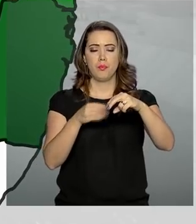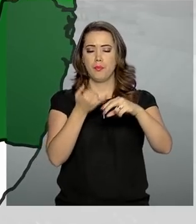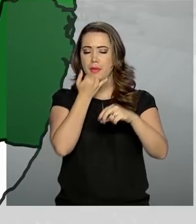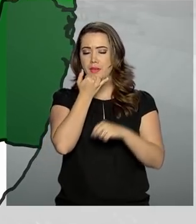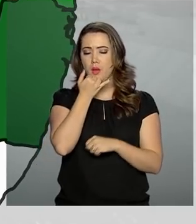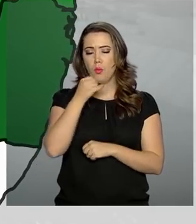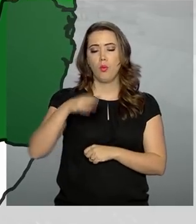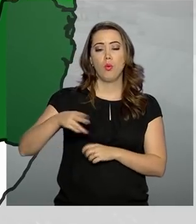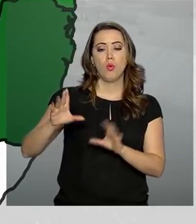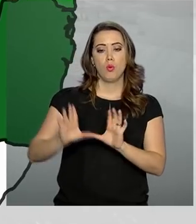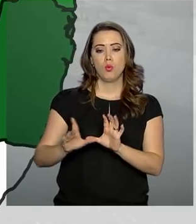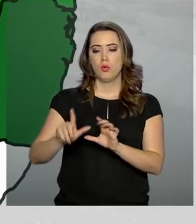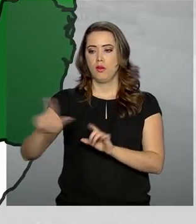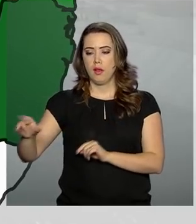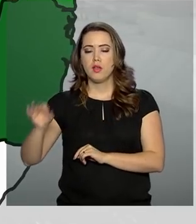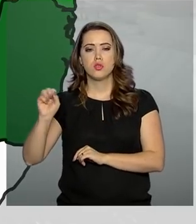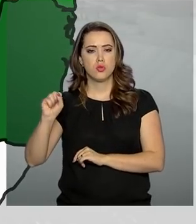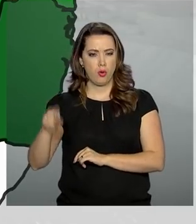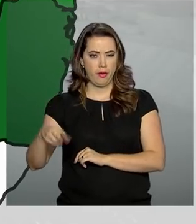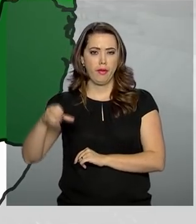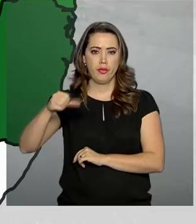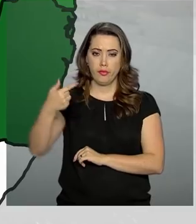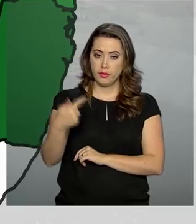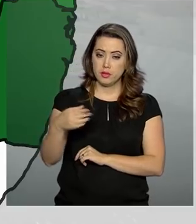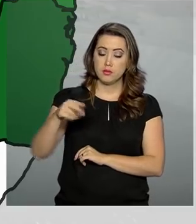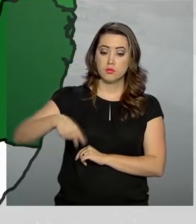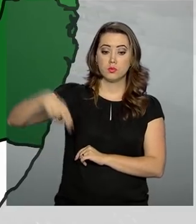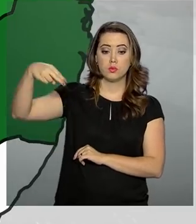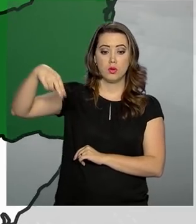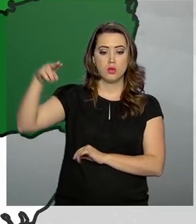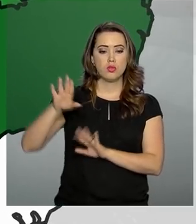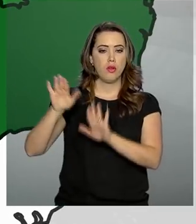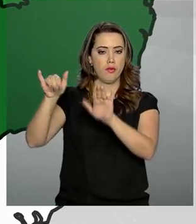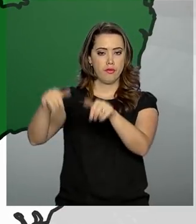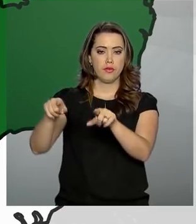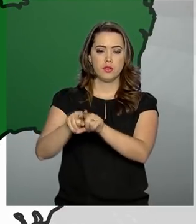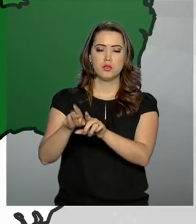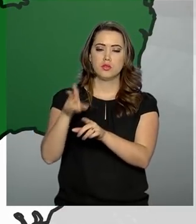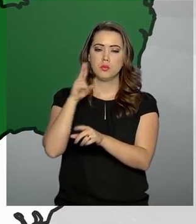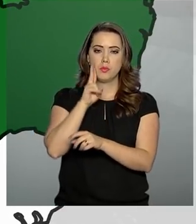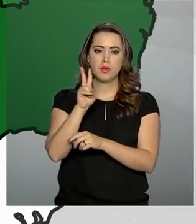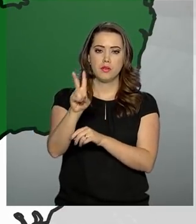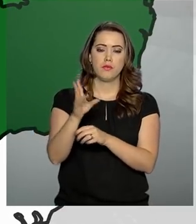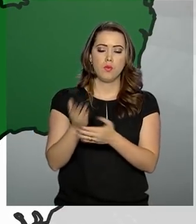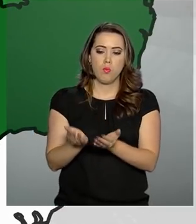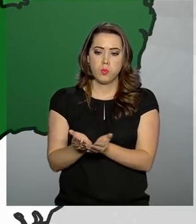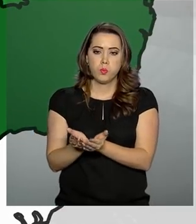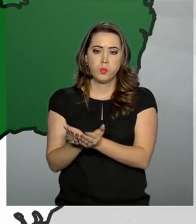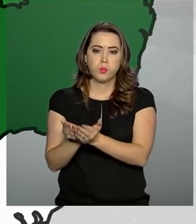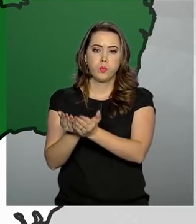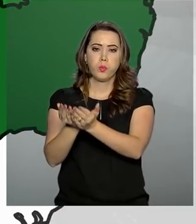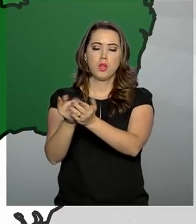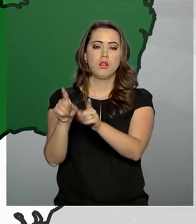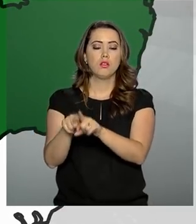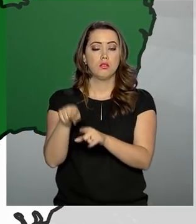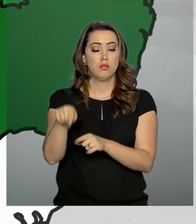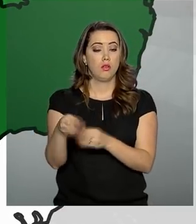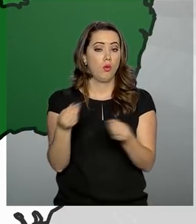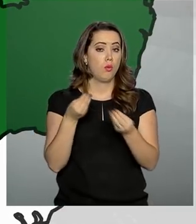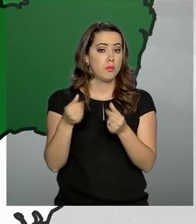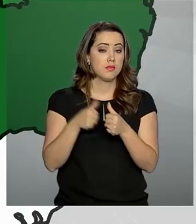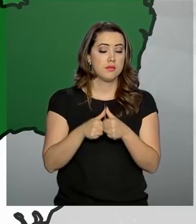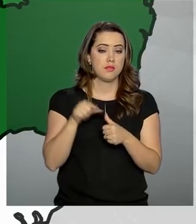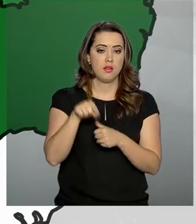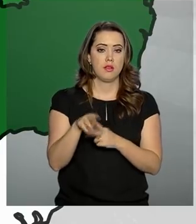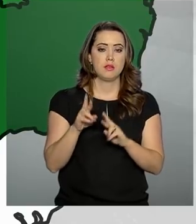norte, também está em fase final, com esforços mais concentrados da recuperação do dique de Negreiros. A expectativa é